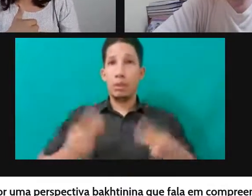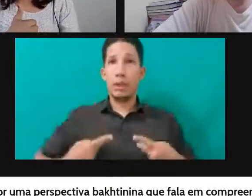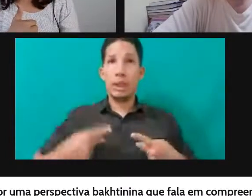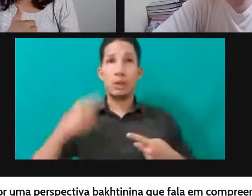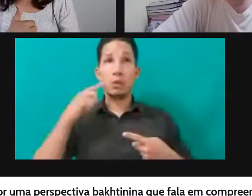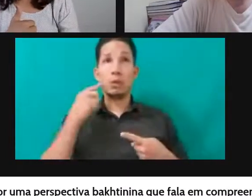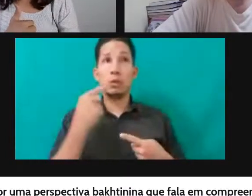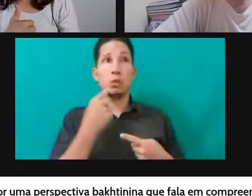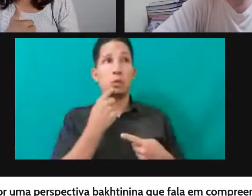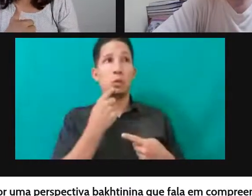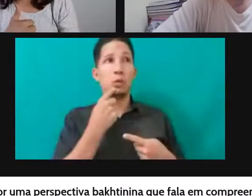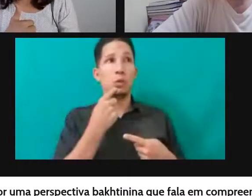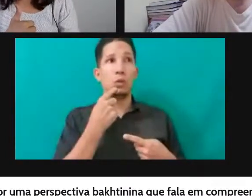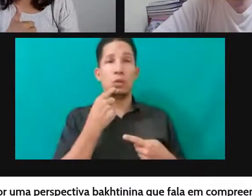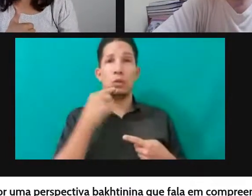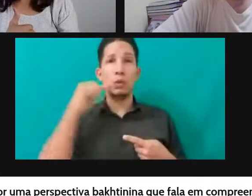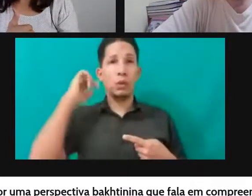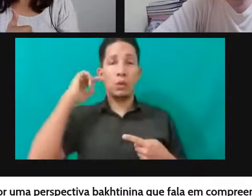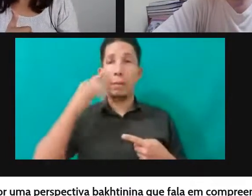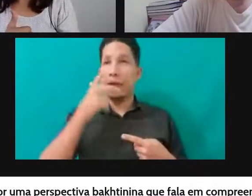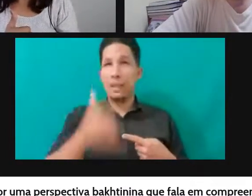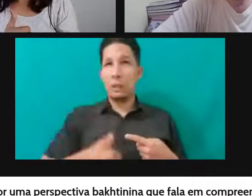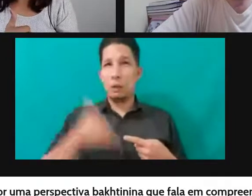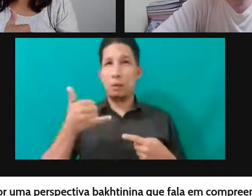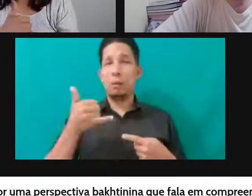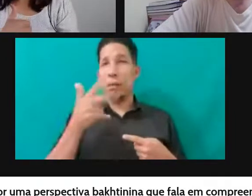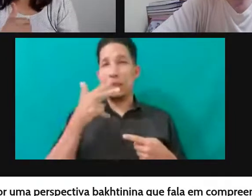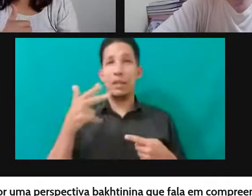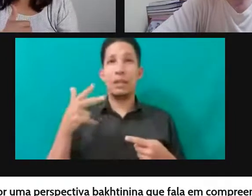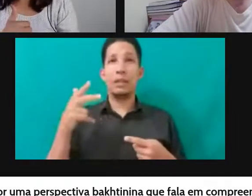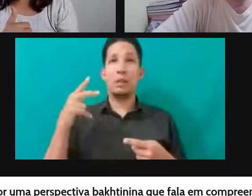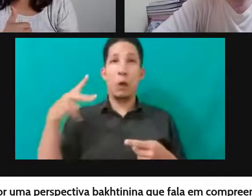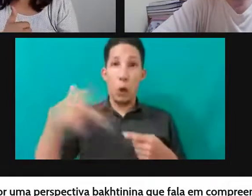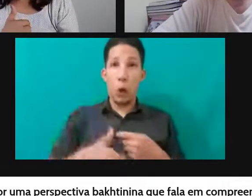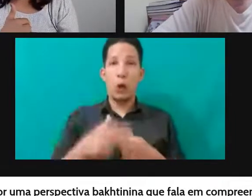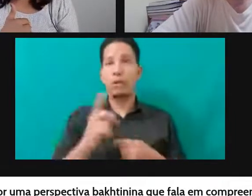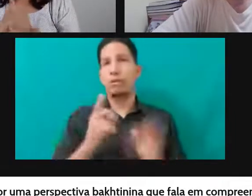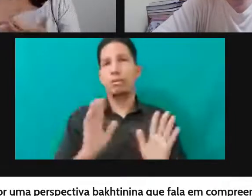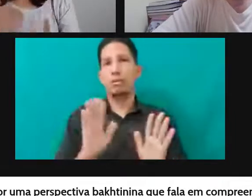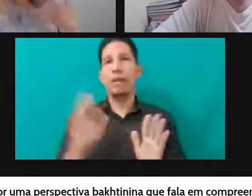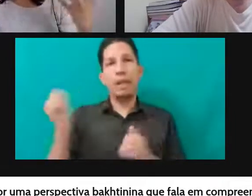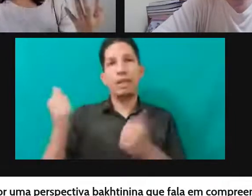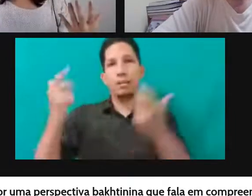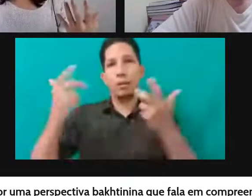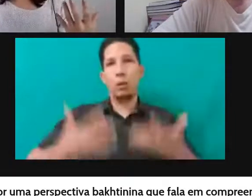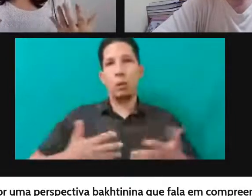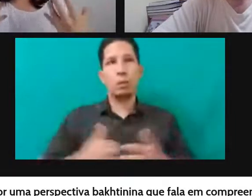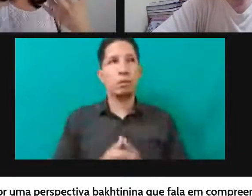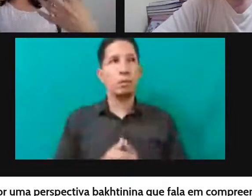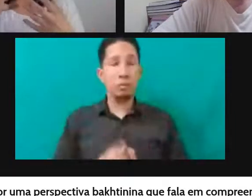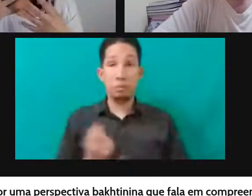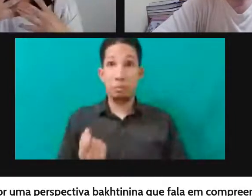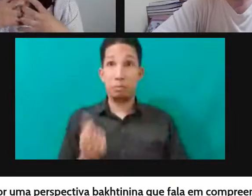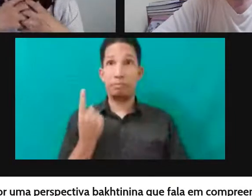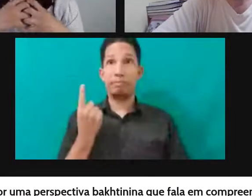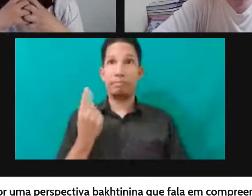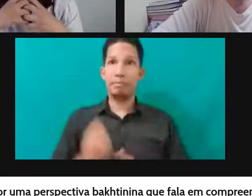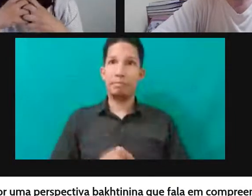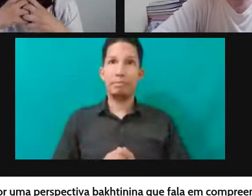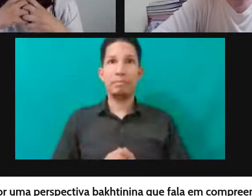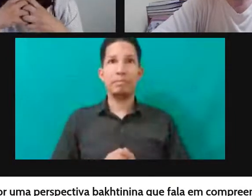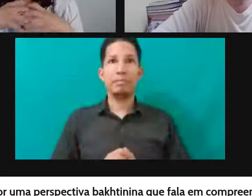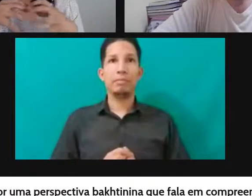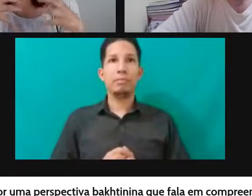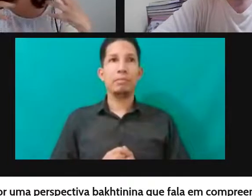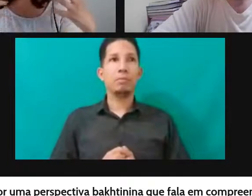não cortam o cordão umbilical com a surdez. Foi isso que ela disse. Então, olha que coisa. Então, quando